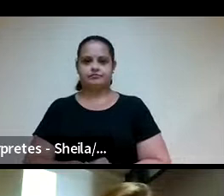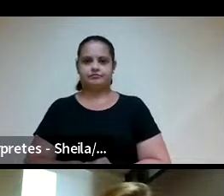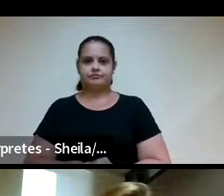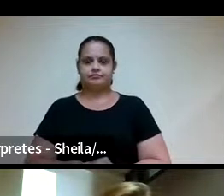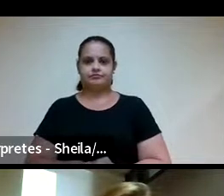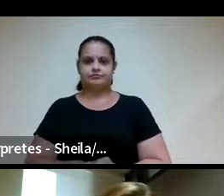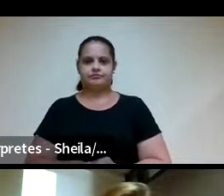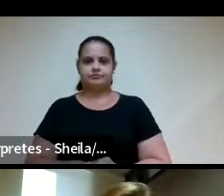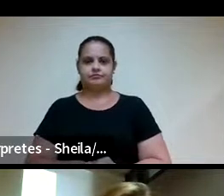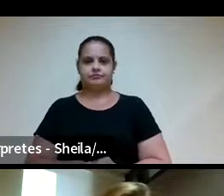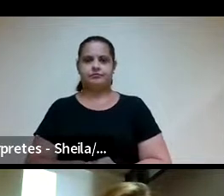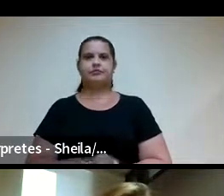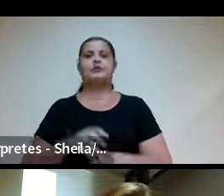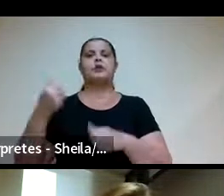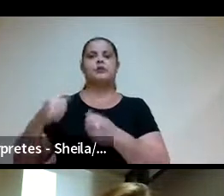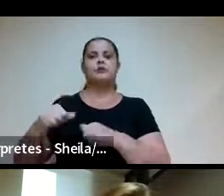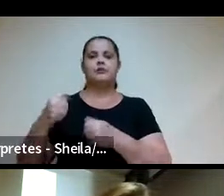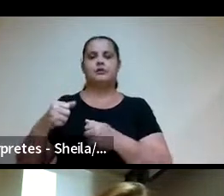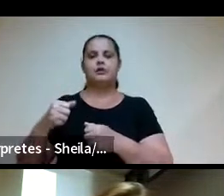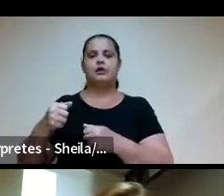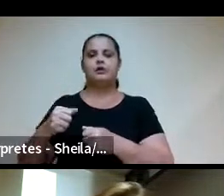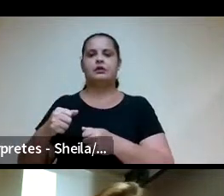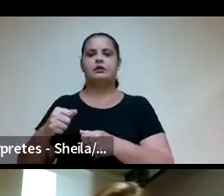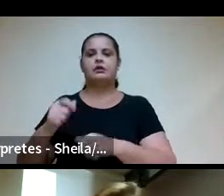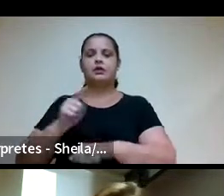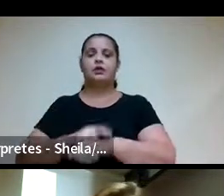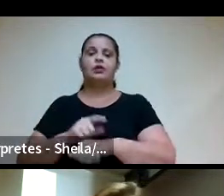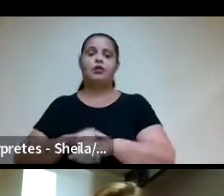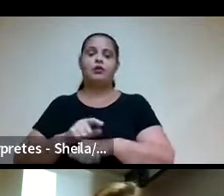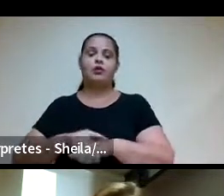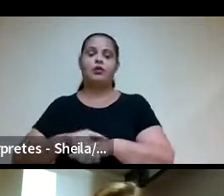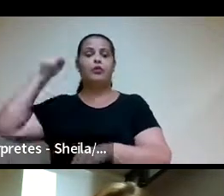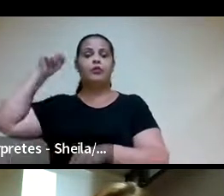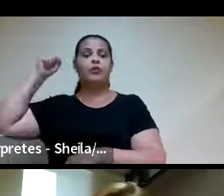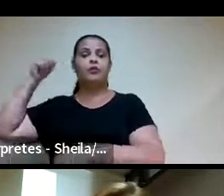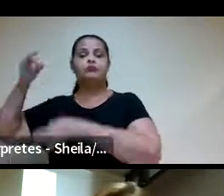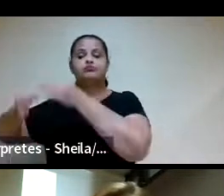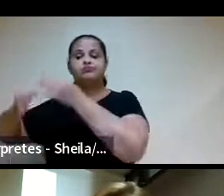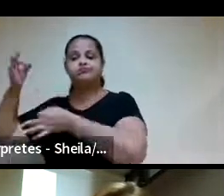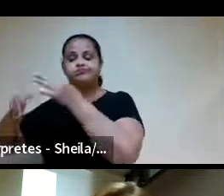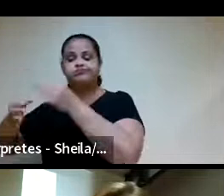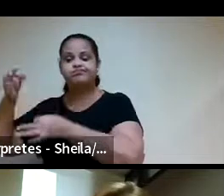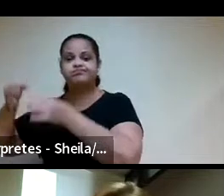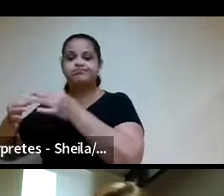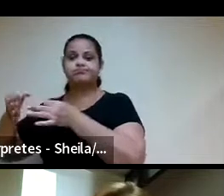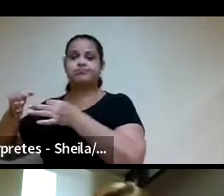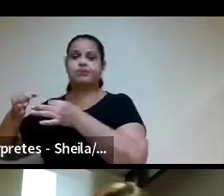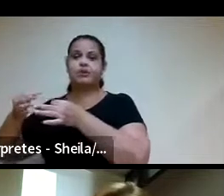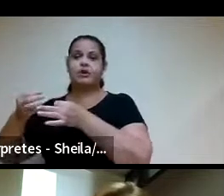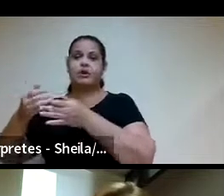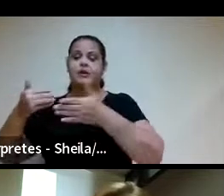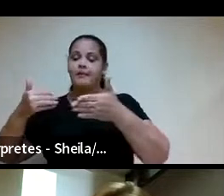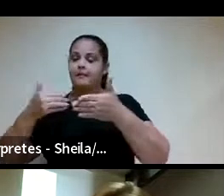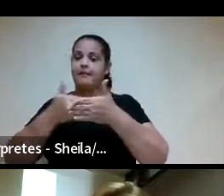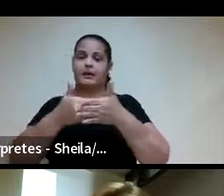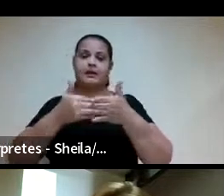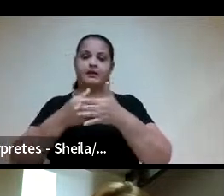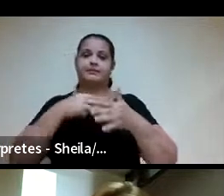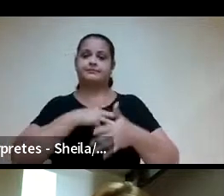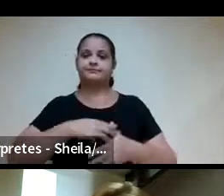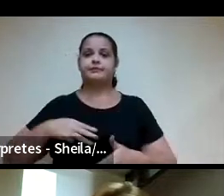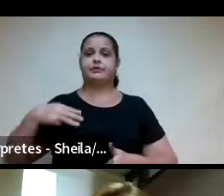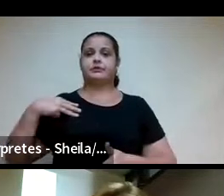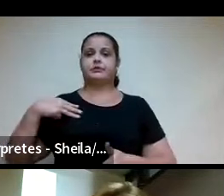na necessidade de sua oitiva por ocasião da realização da audiência, pleitos que foram indeferidos pelo magistrado condutor do